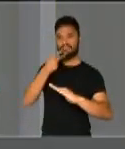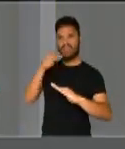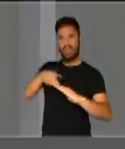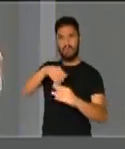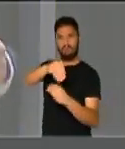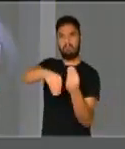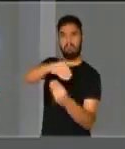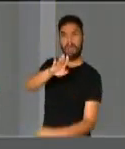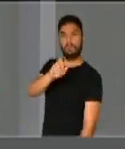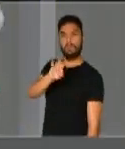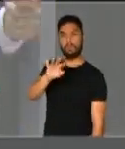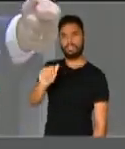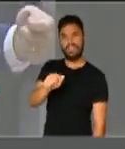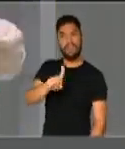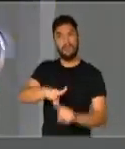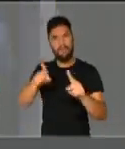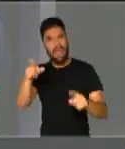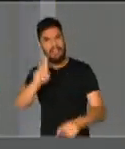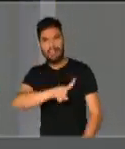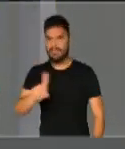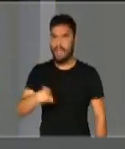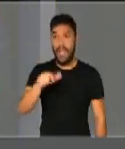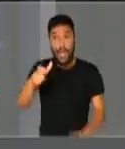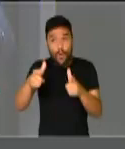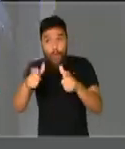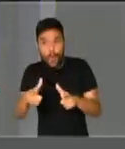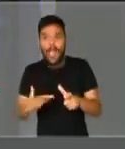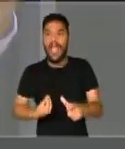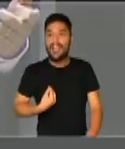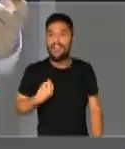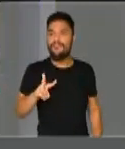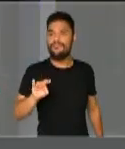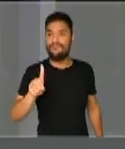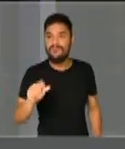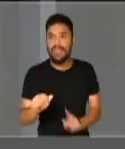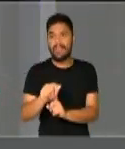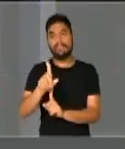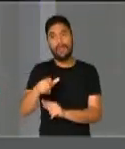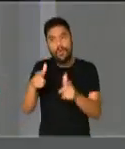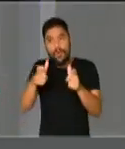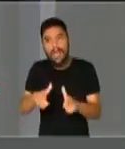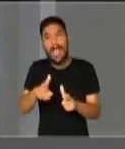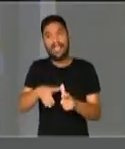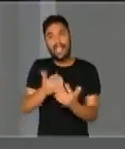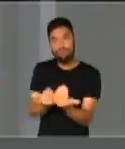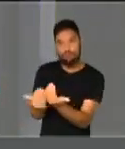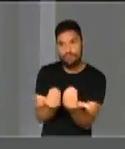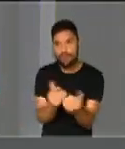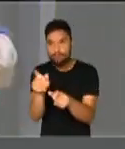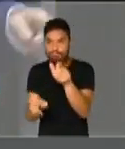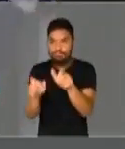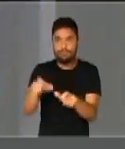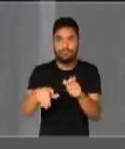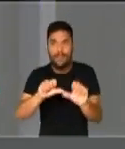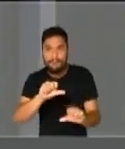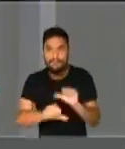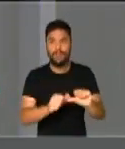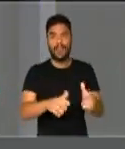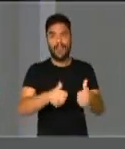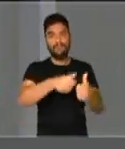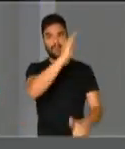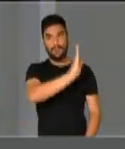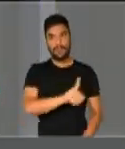vida. É lugar onde uma juventude de periferia consegue mudar a sua vida e consegue mudar a vida de um país. É onde a lei de cotas, que